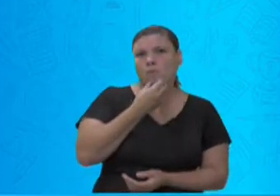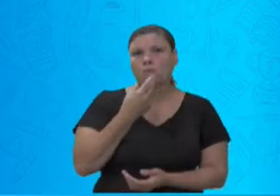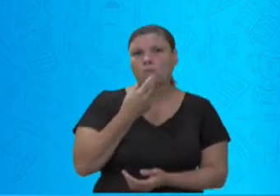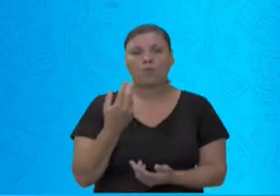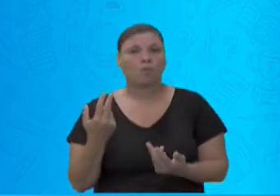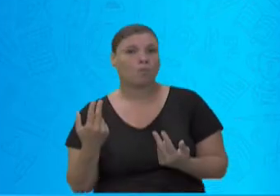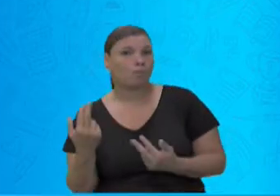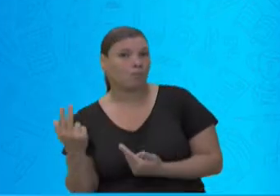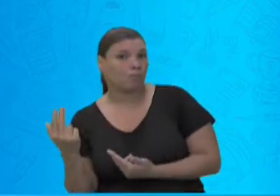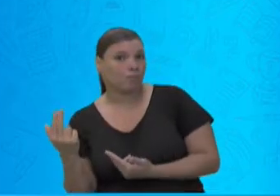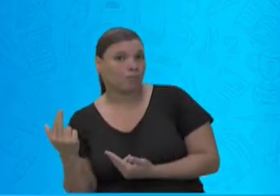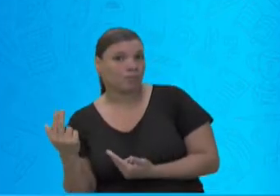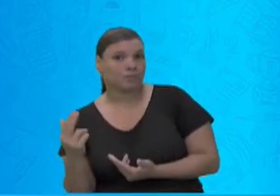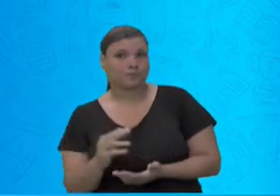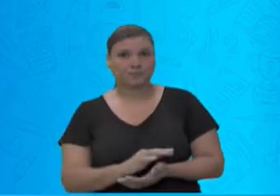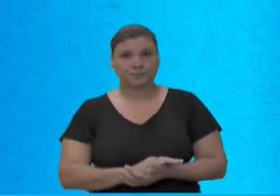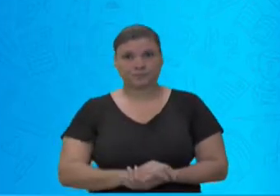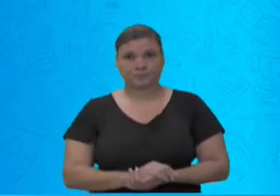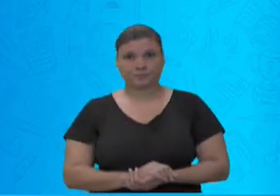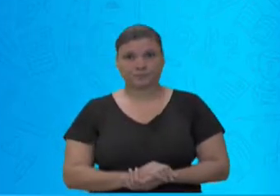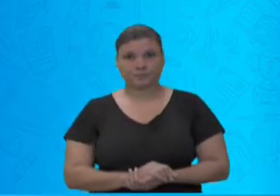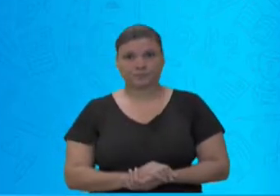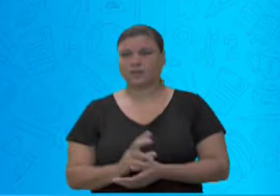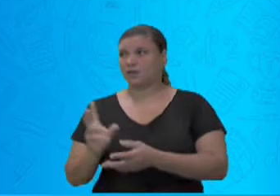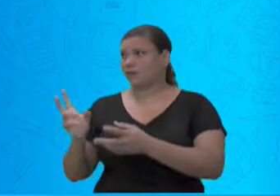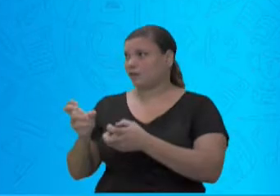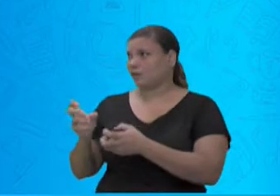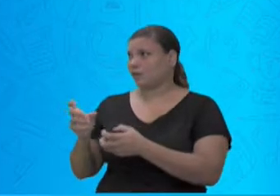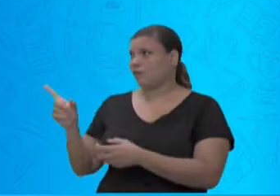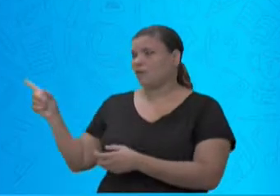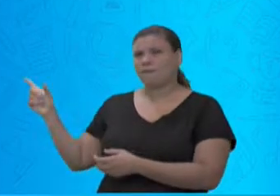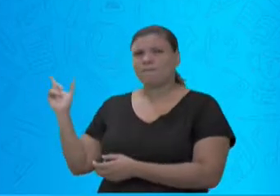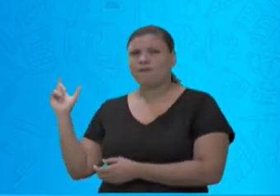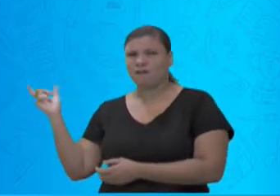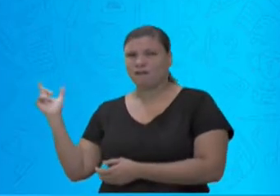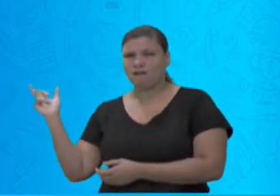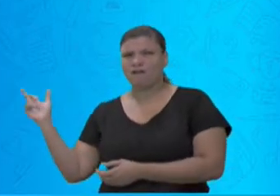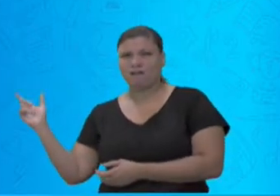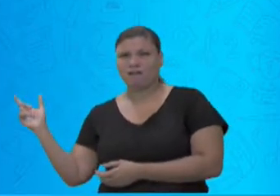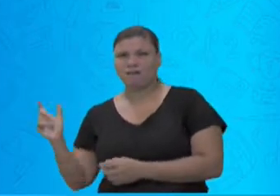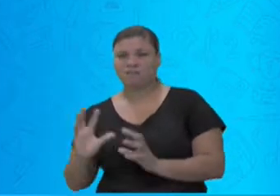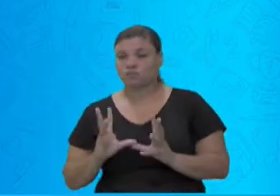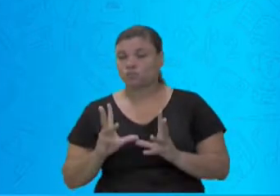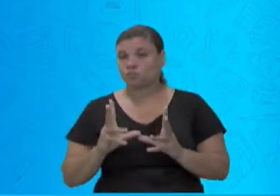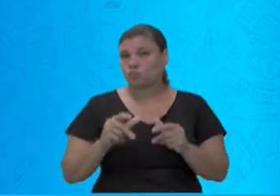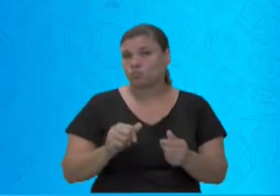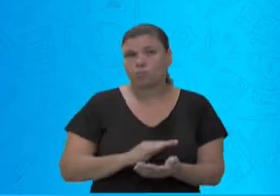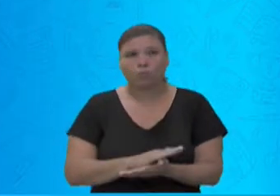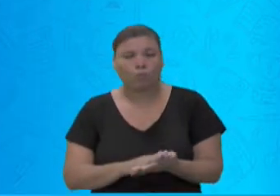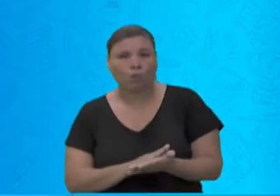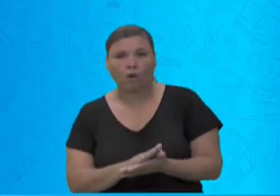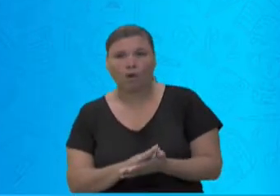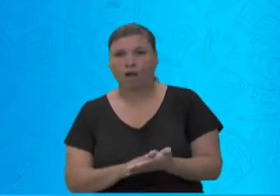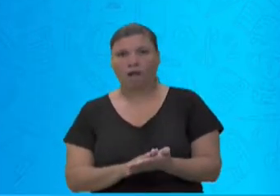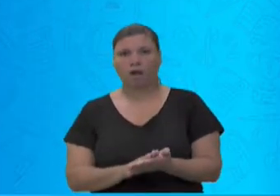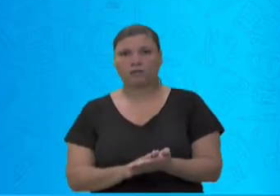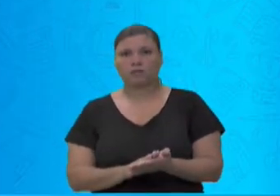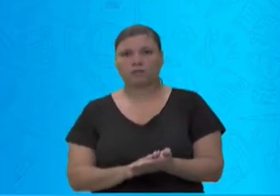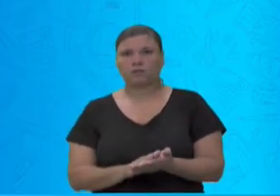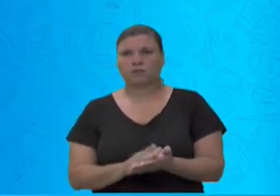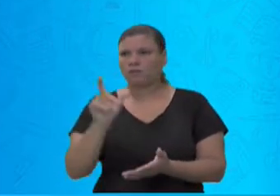Observem eles, então. Alguém, ninguém, tudo, nada,